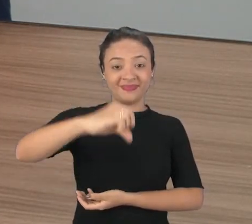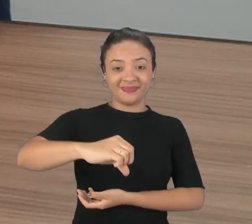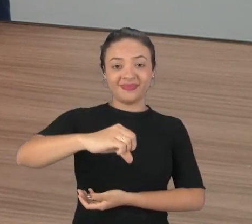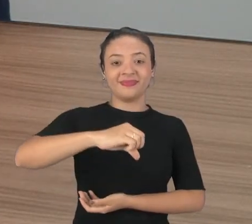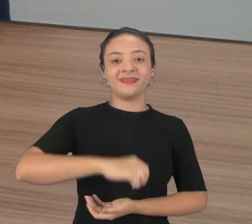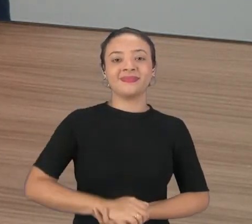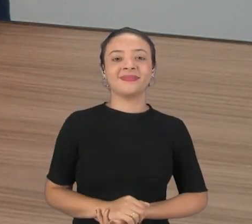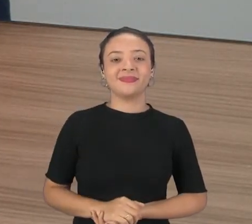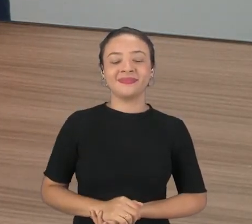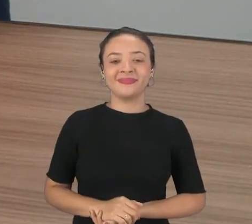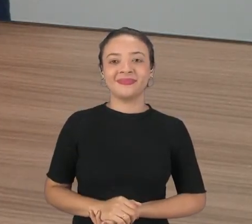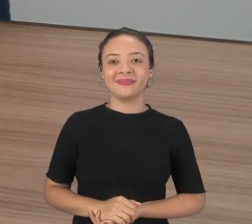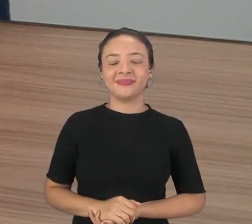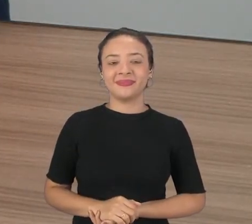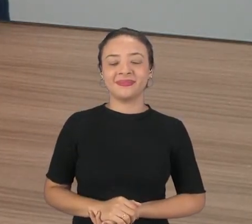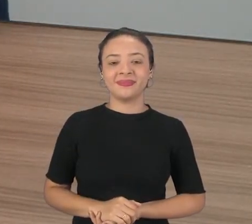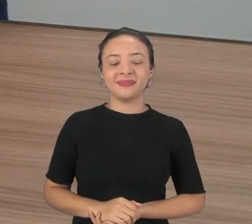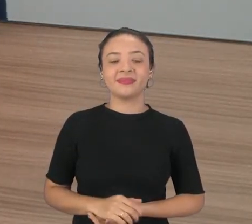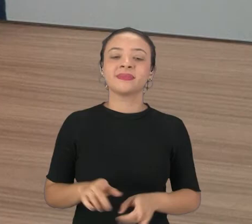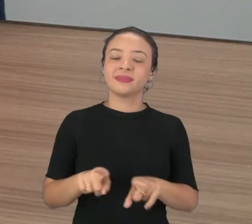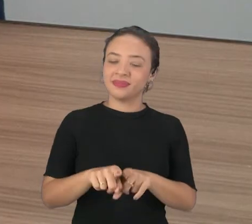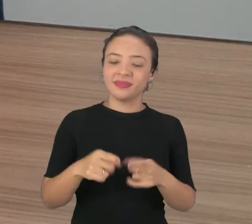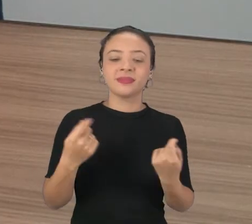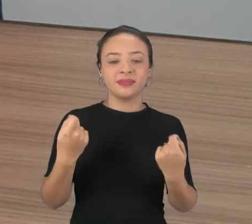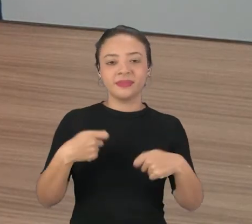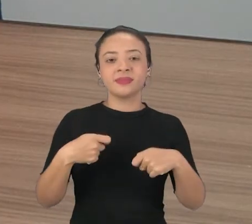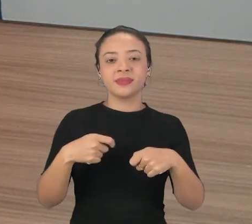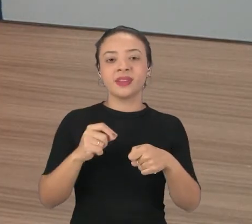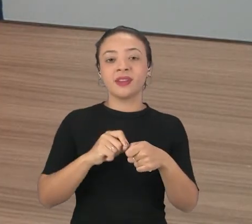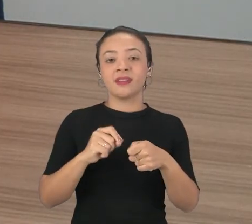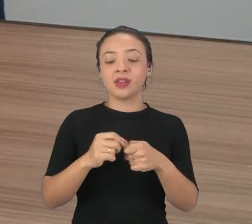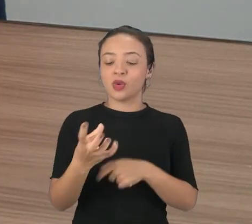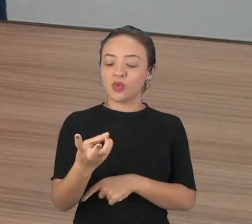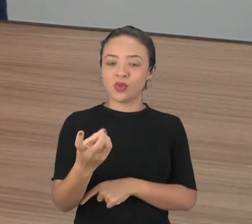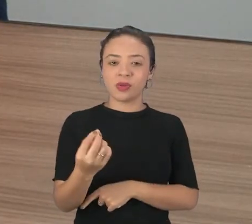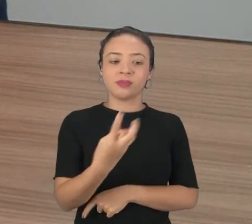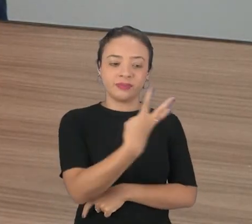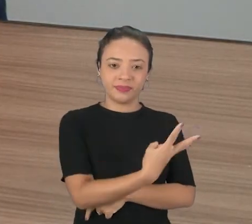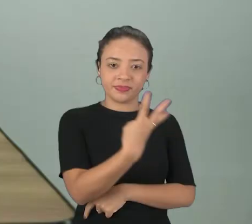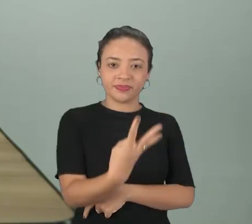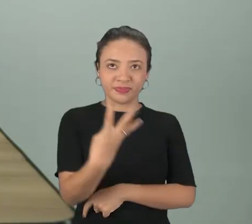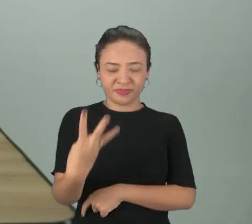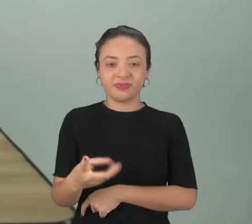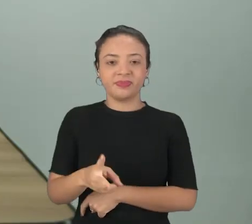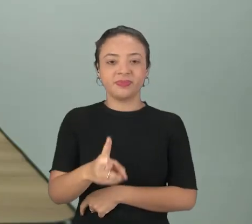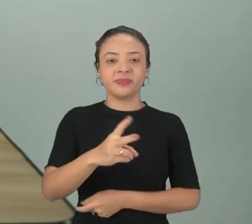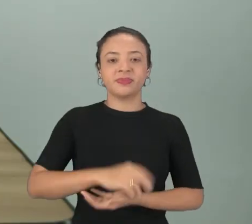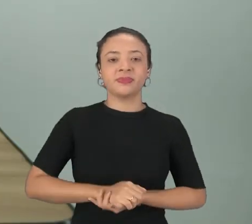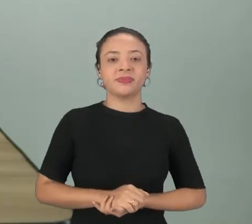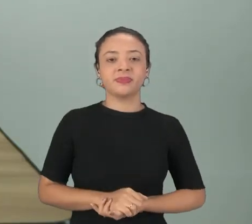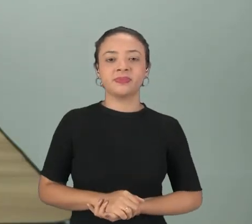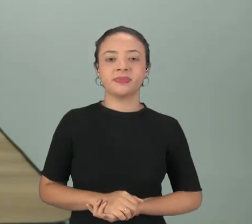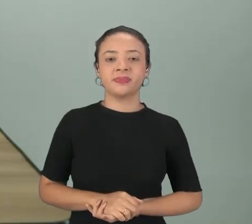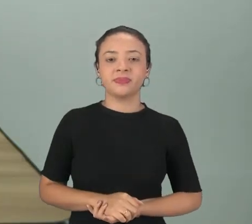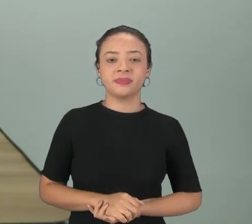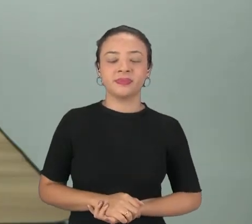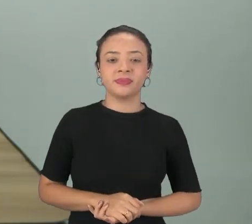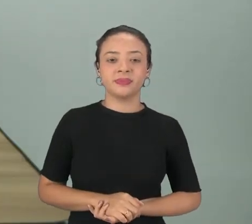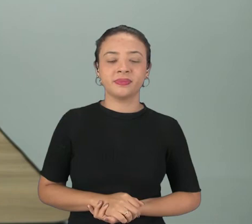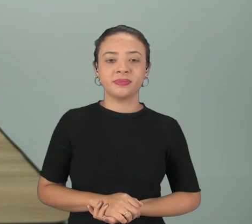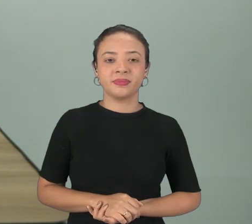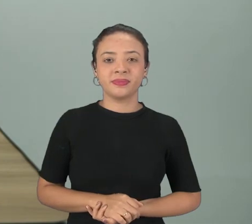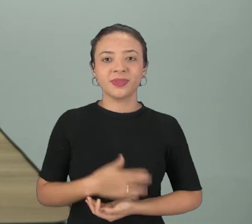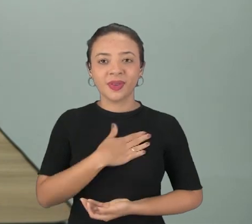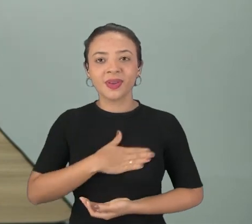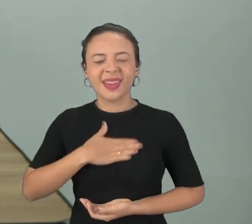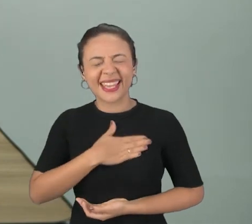369 muito bem assim também realizamos a contagem de três em três muito